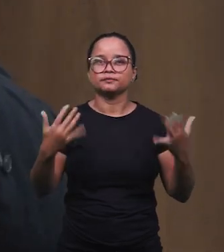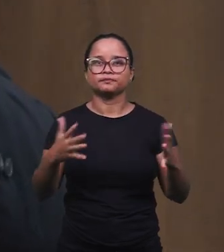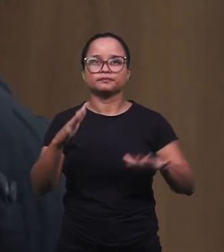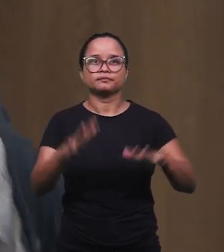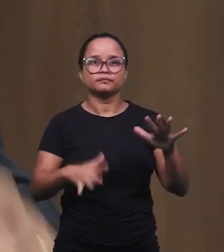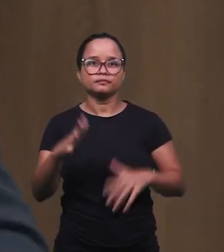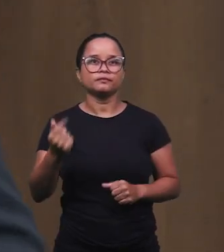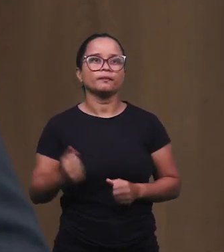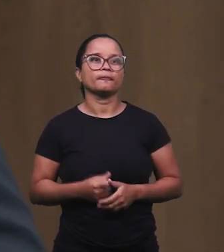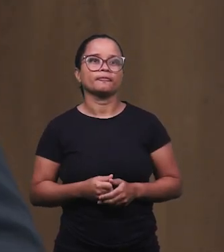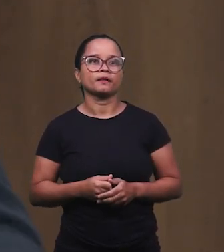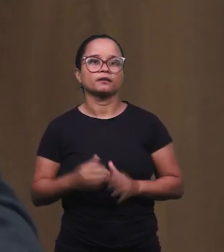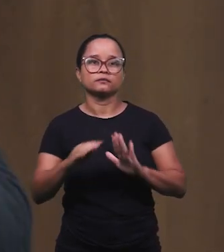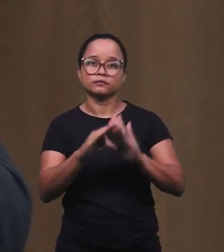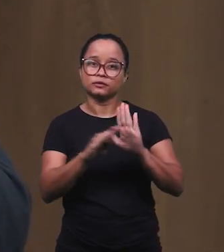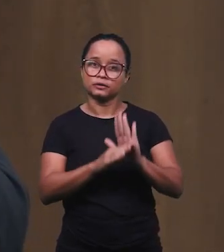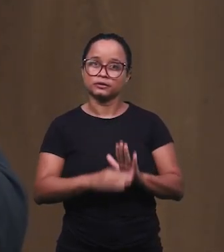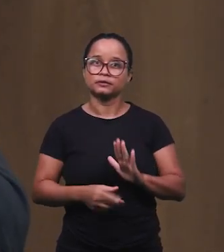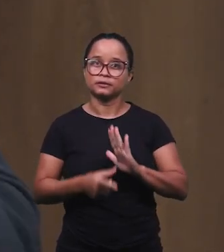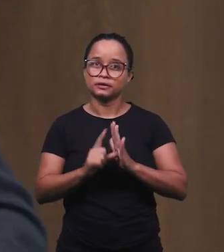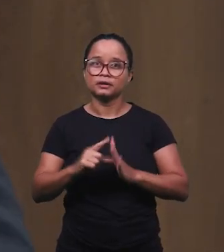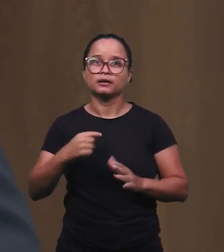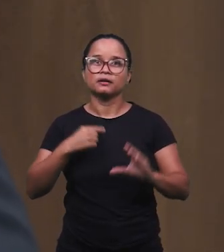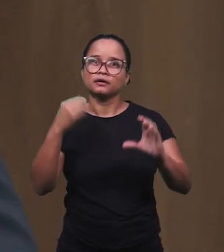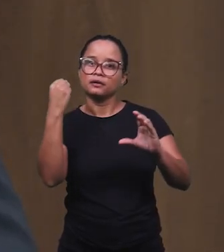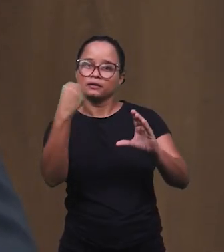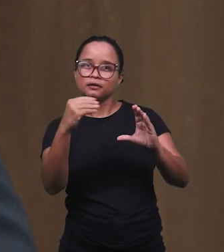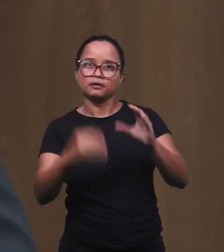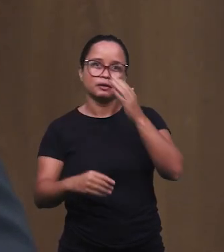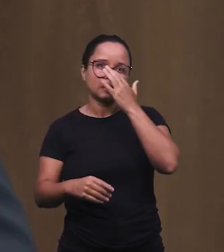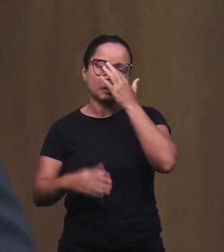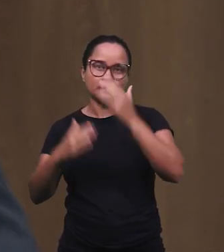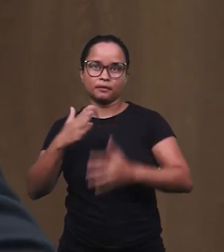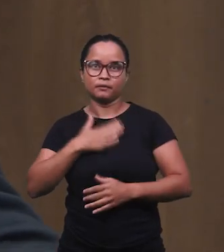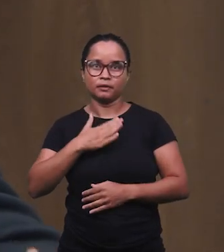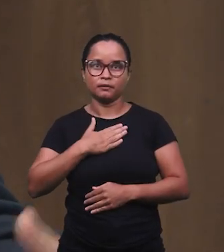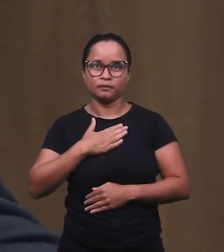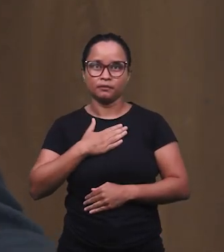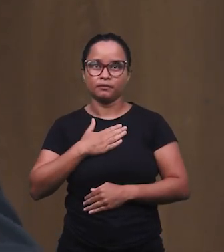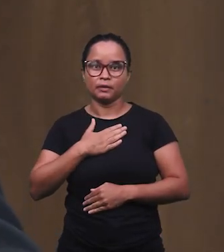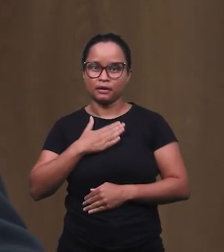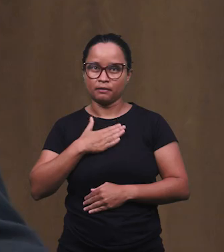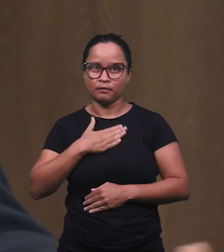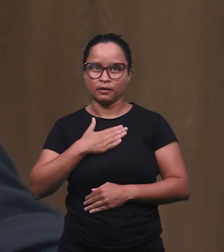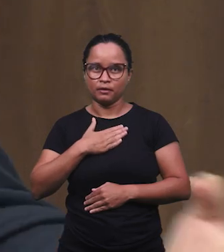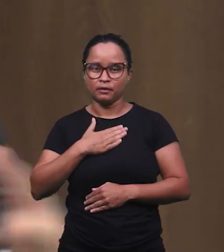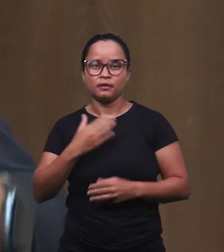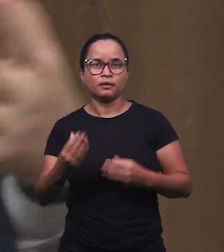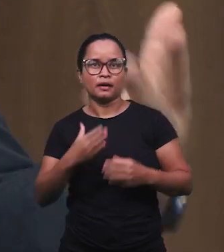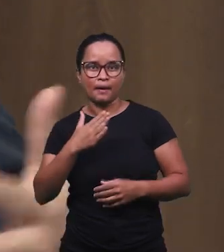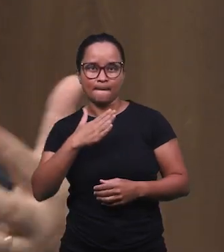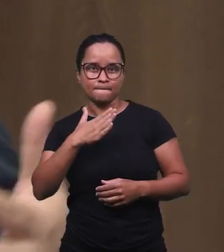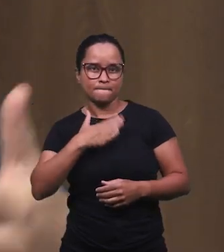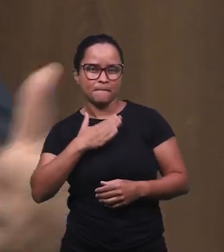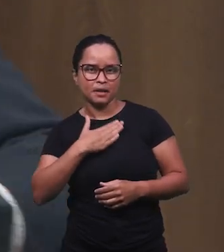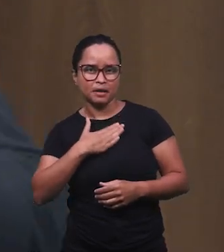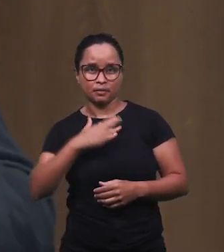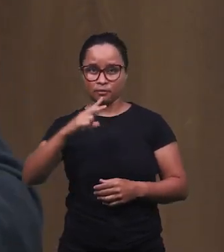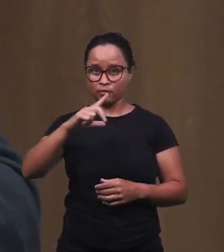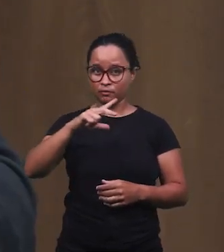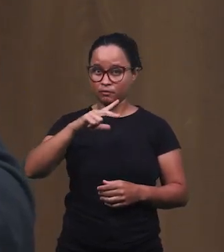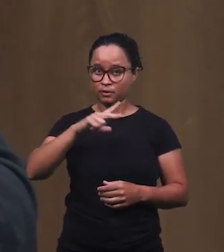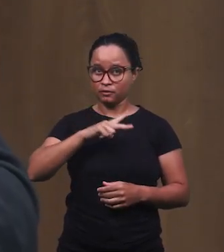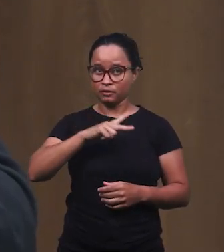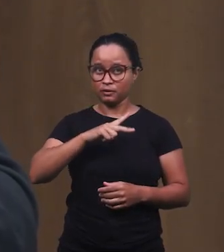e no programa anterior, o pastor Josias falou de uma postagem que eu fiz, né? A minha rede social, pessoal, é muito profissional. Tem muitas pessoas que me seguem para